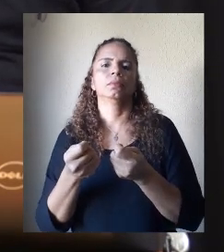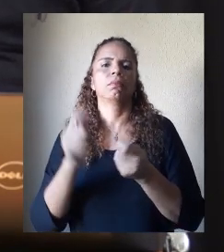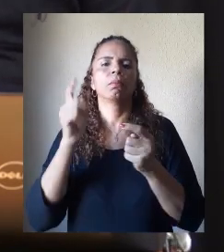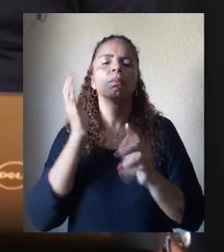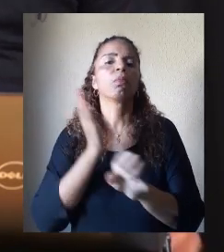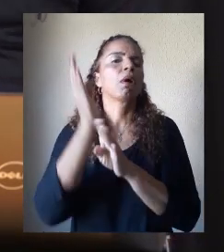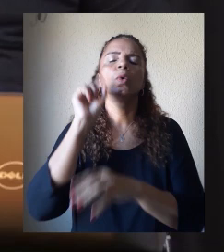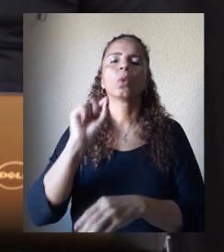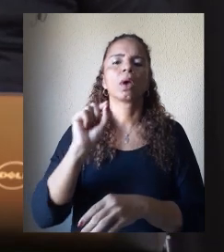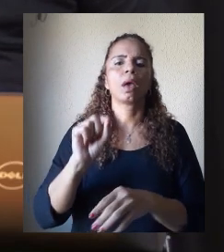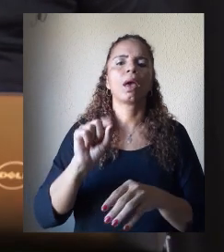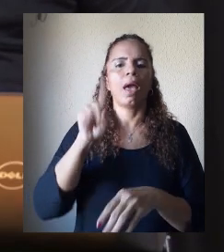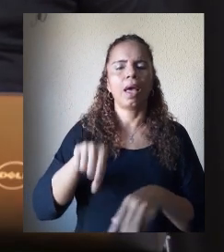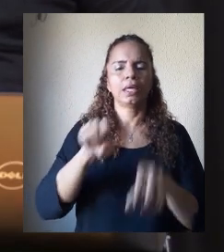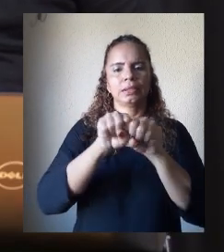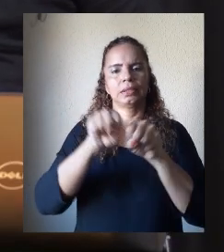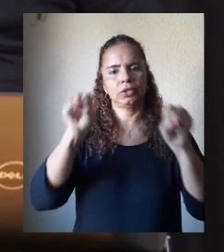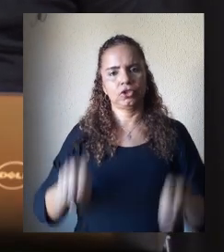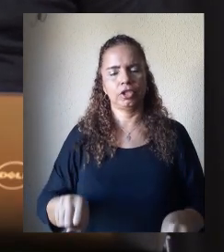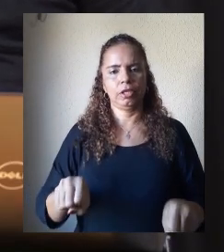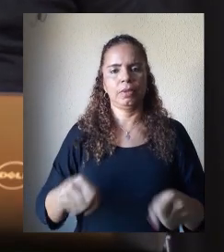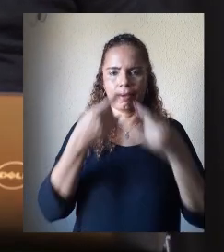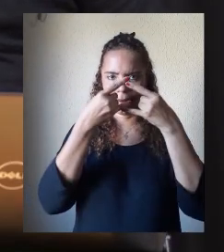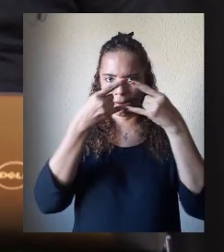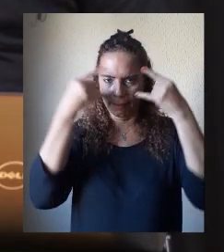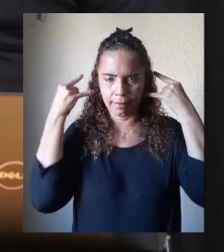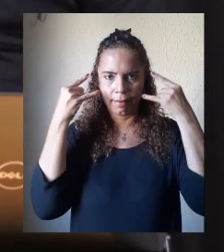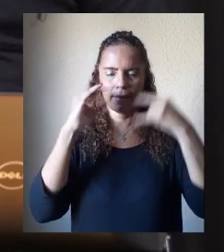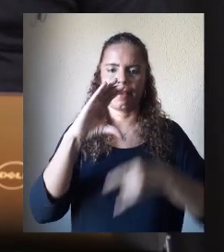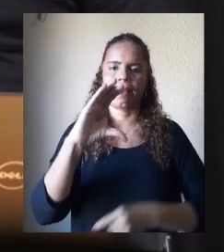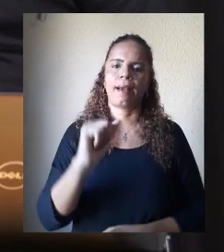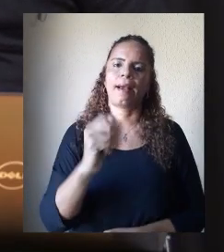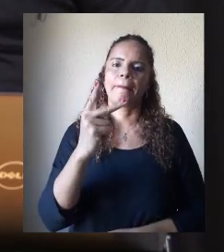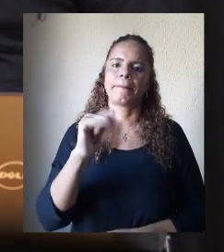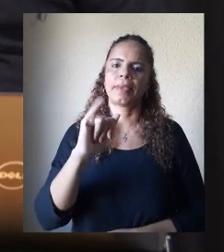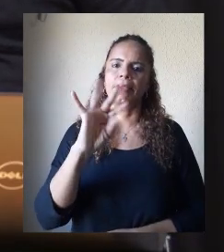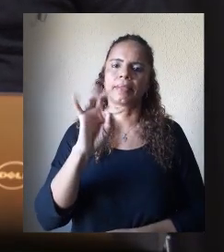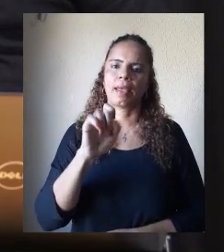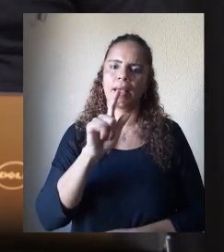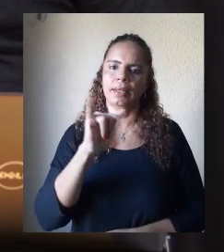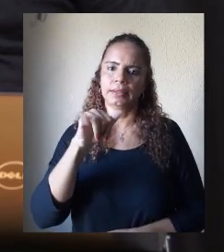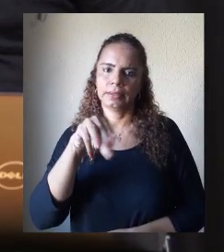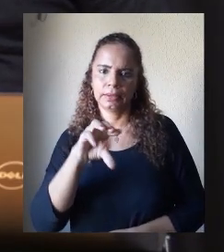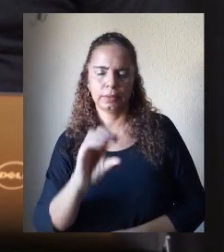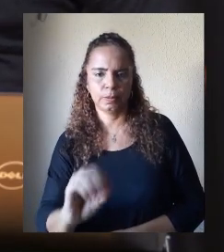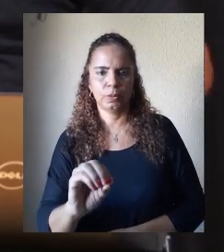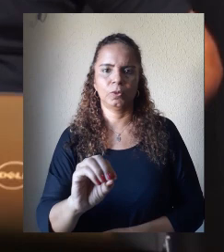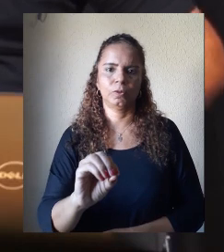de um sistema capitalista tremendamente